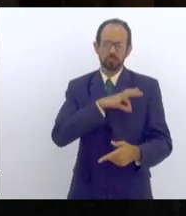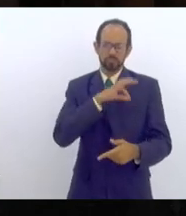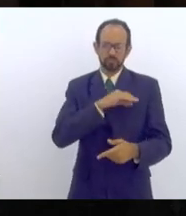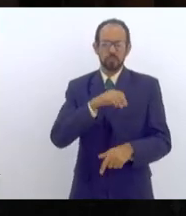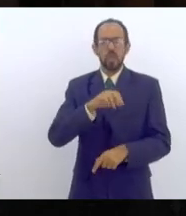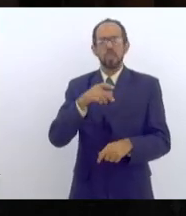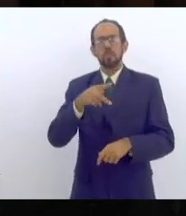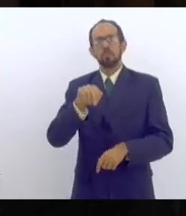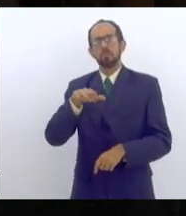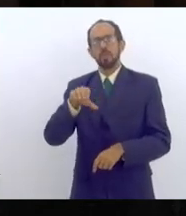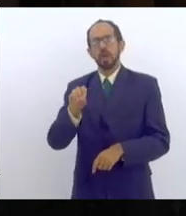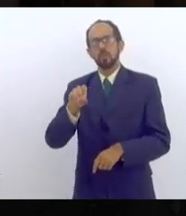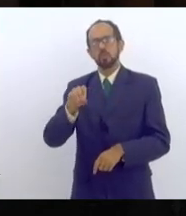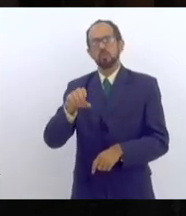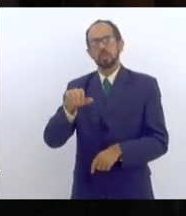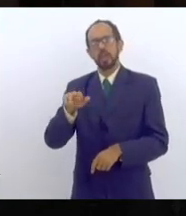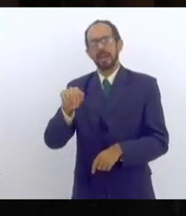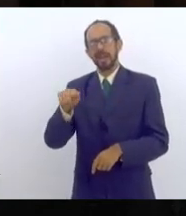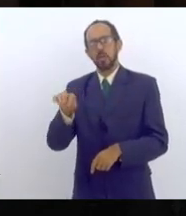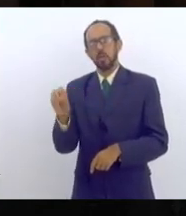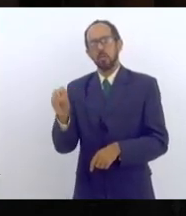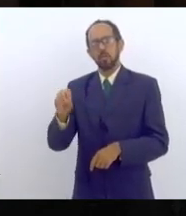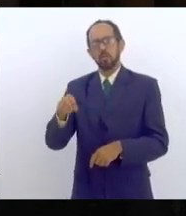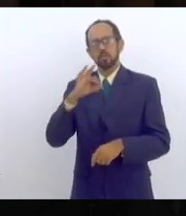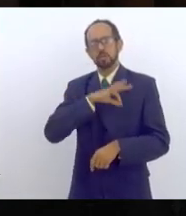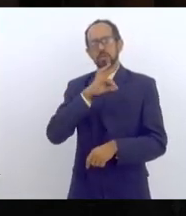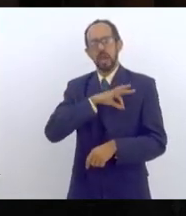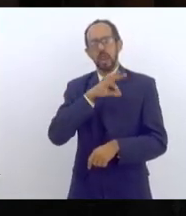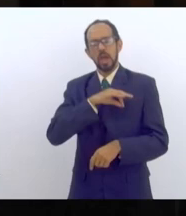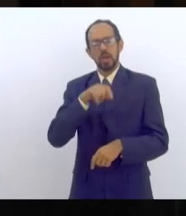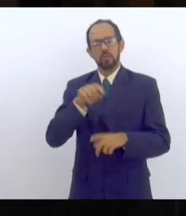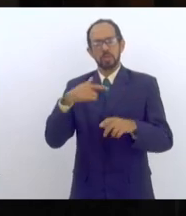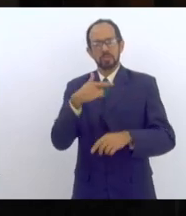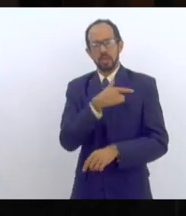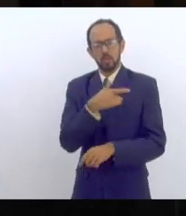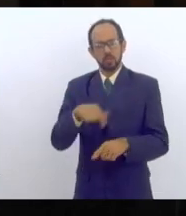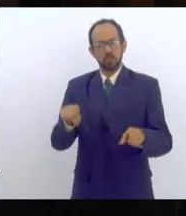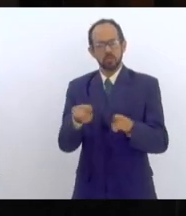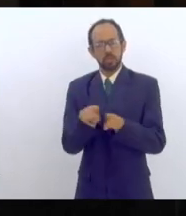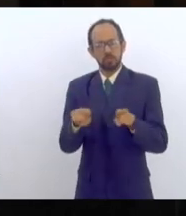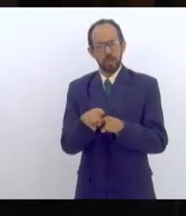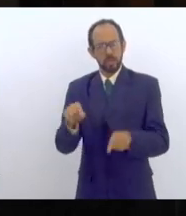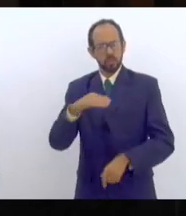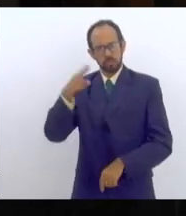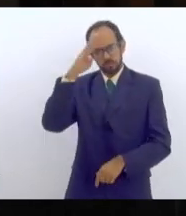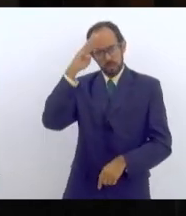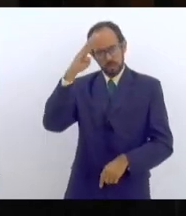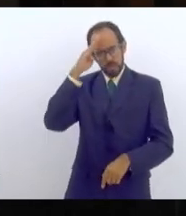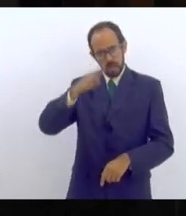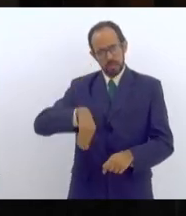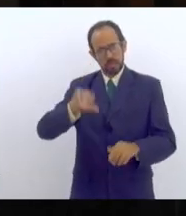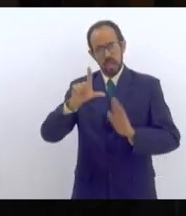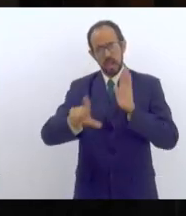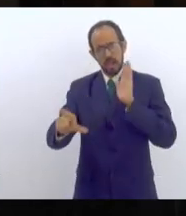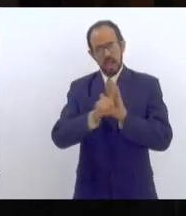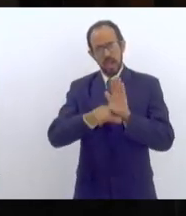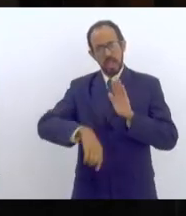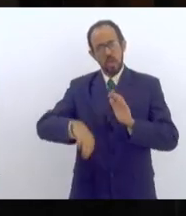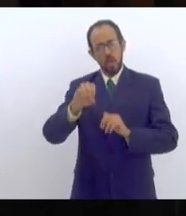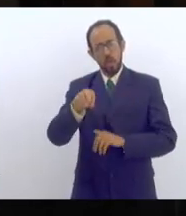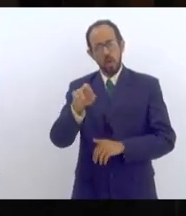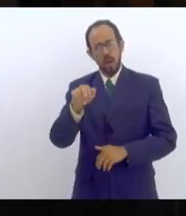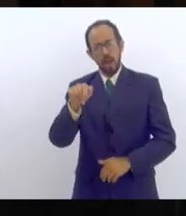saúde, a lei orgânica da Polícia Civil, o sistema de proteção social dos militares, a lei orgânica da Polícia Penal e tantas